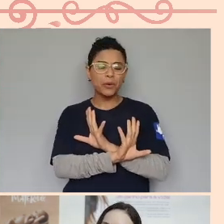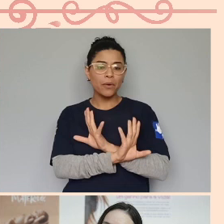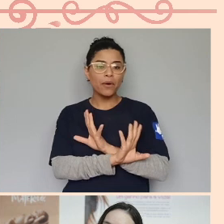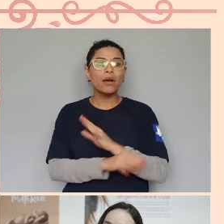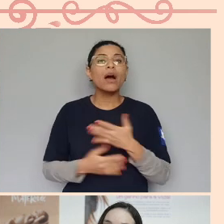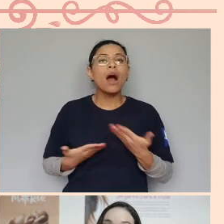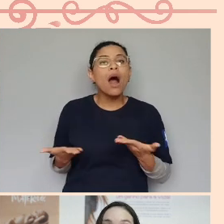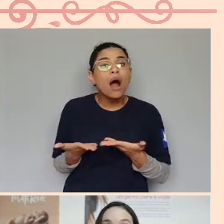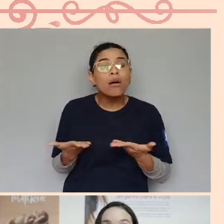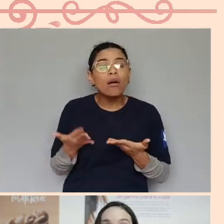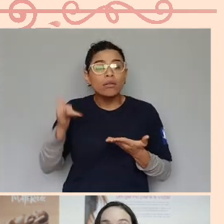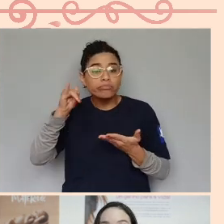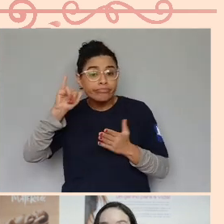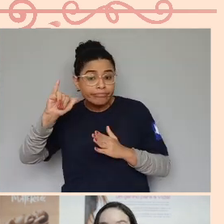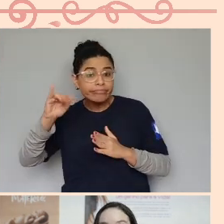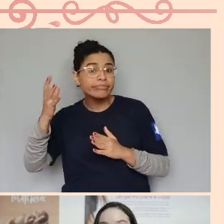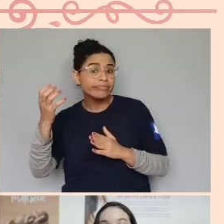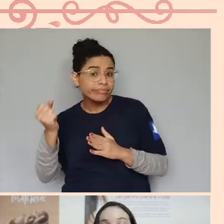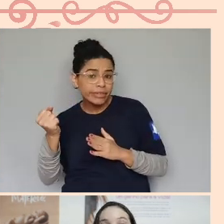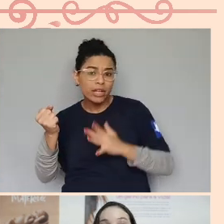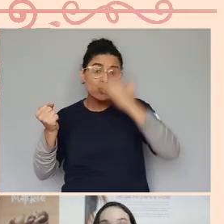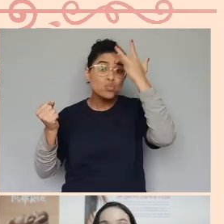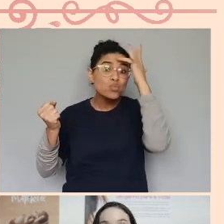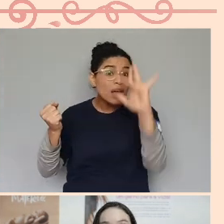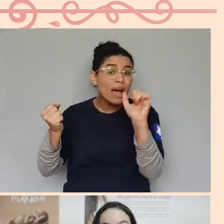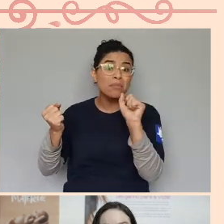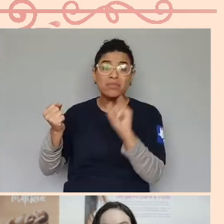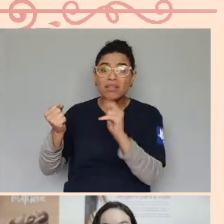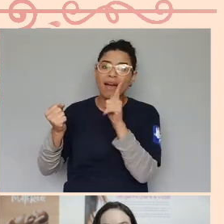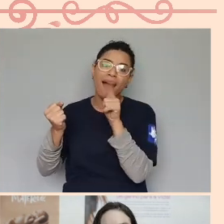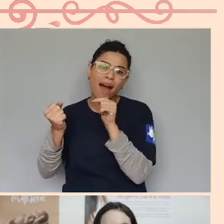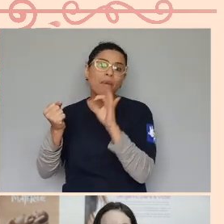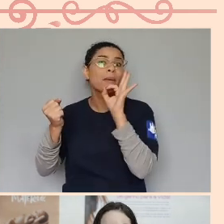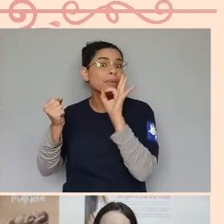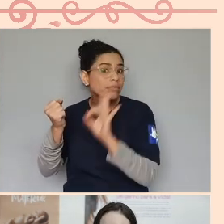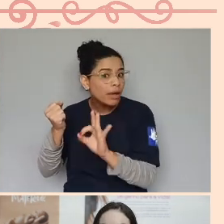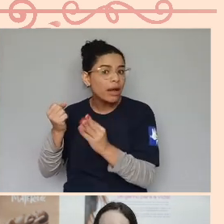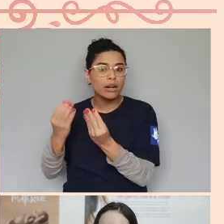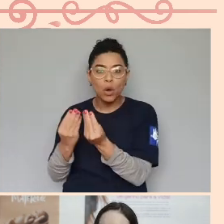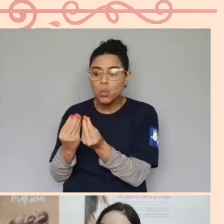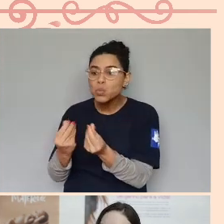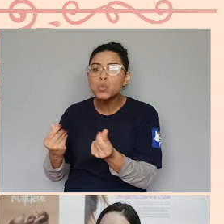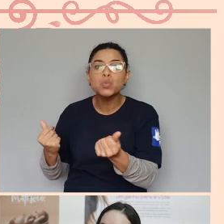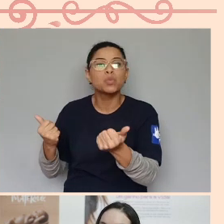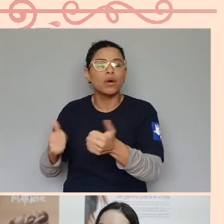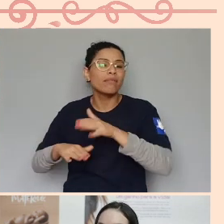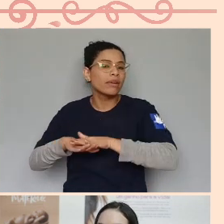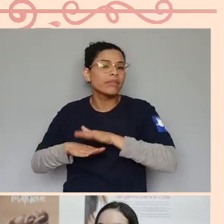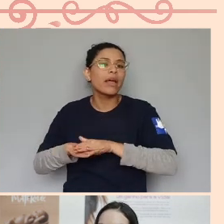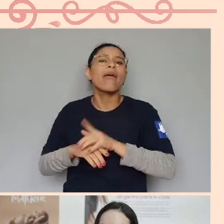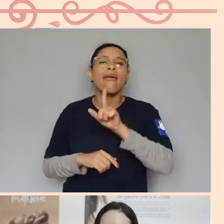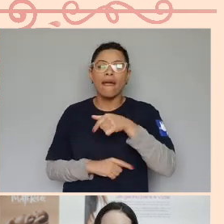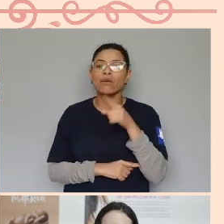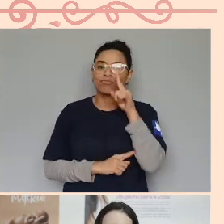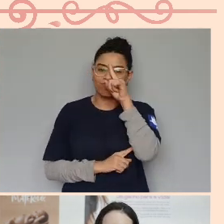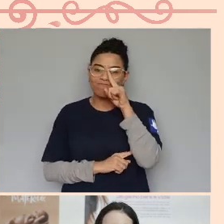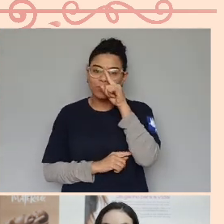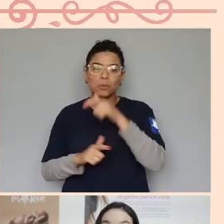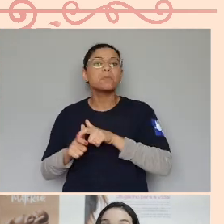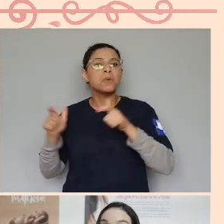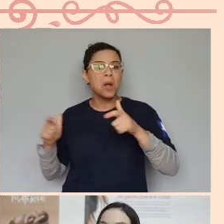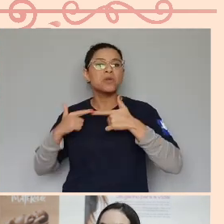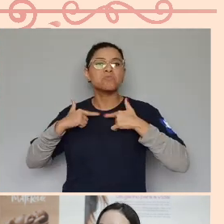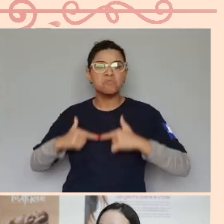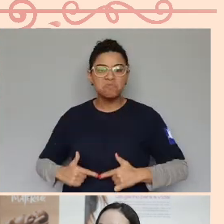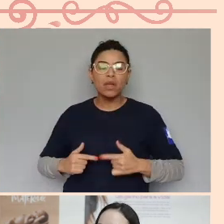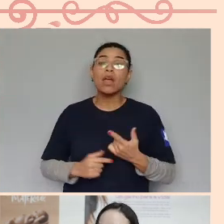na fórmula, a gente não sabe se foi usada uma água potável para diluir aquela fórmula, então tem um risco maior de higiene.